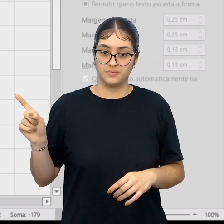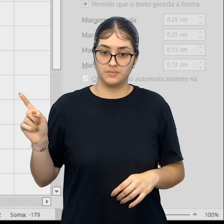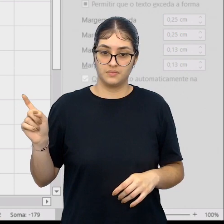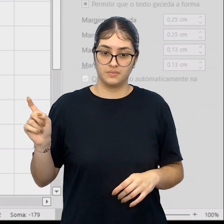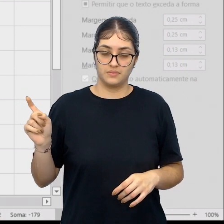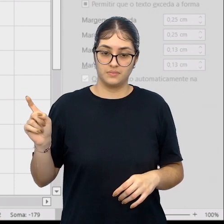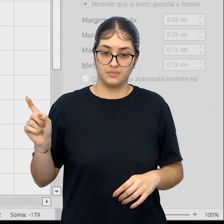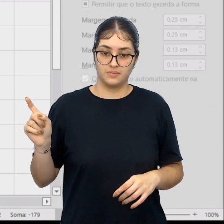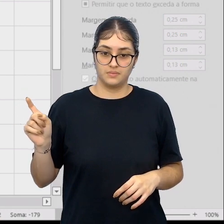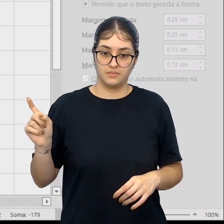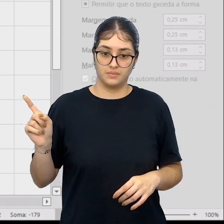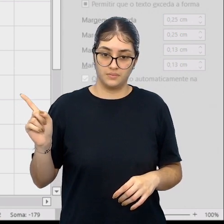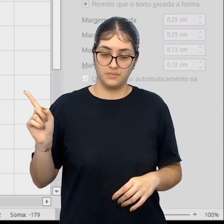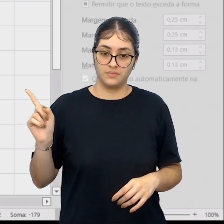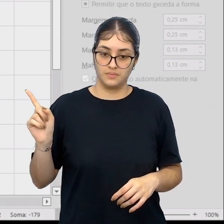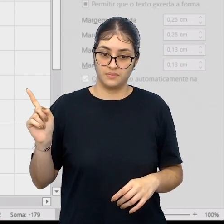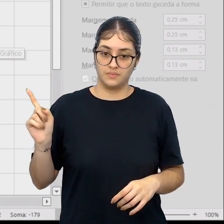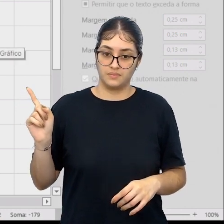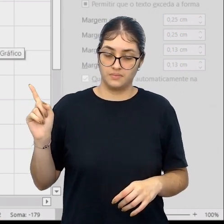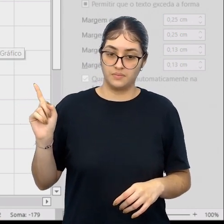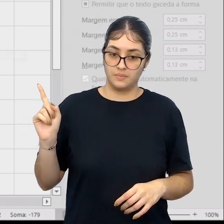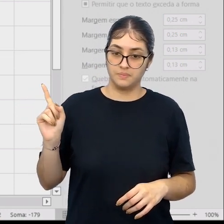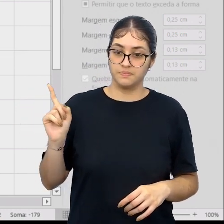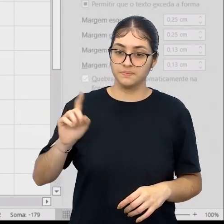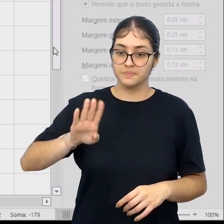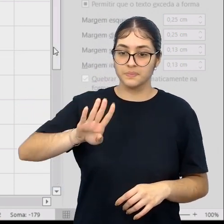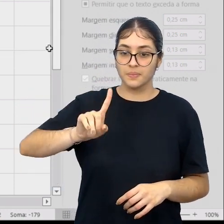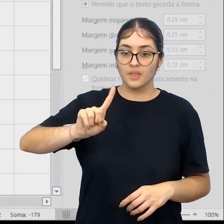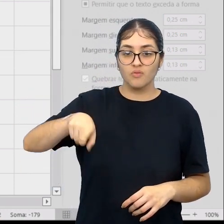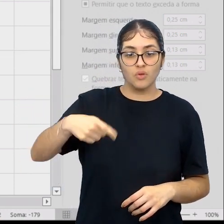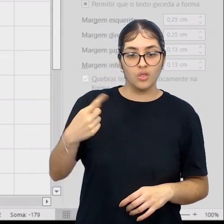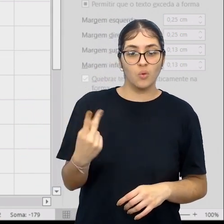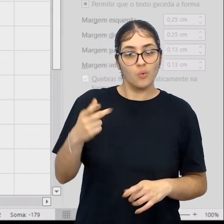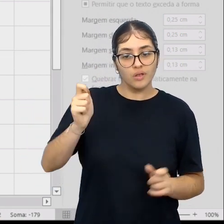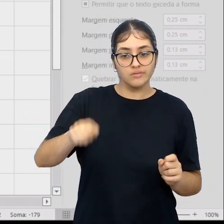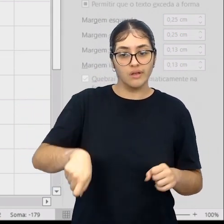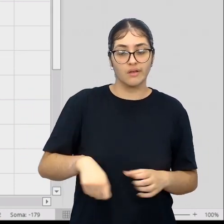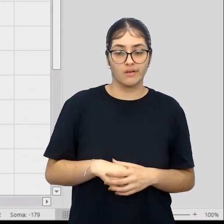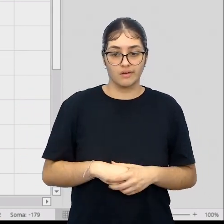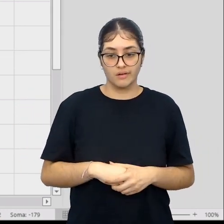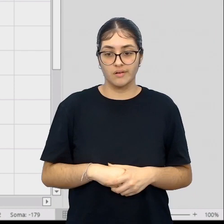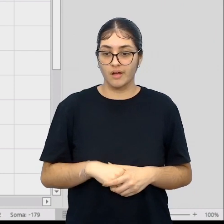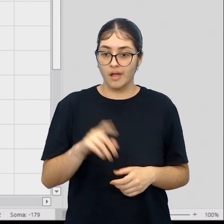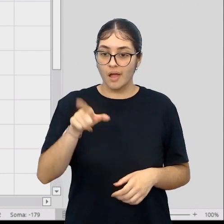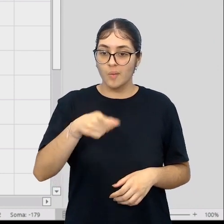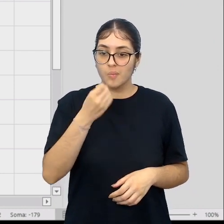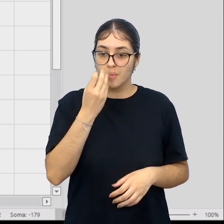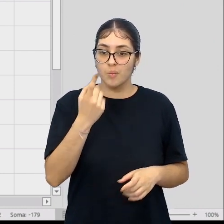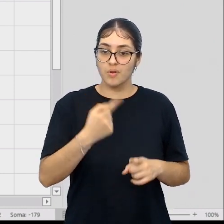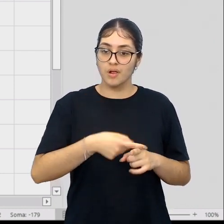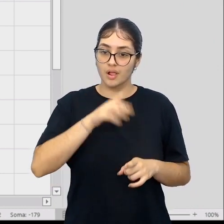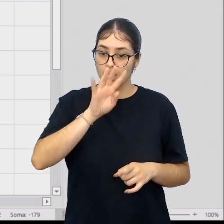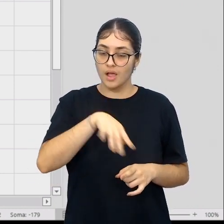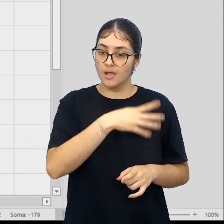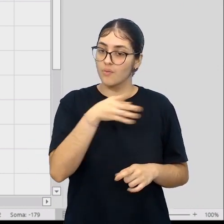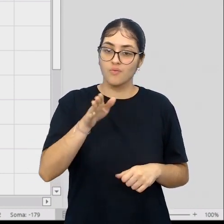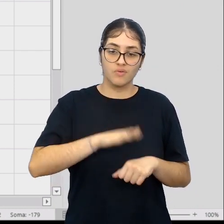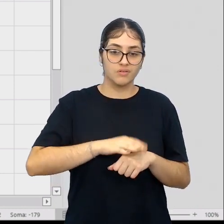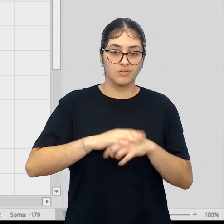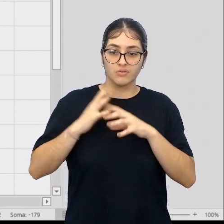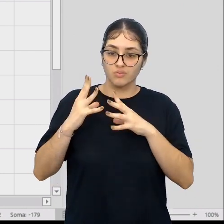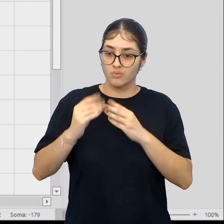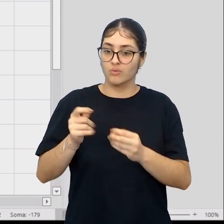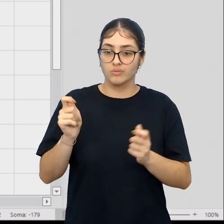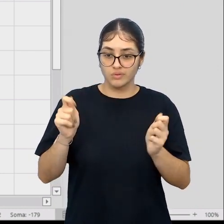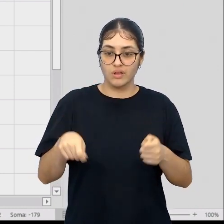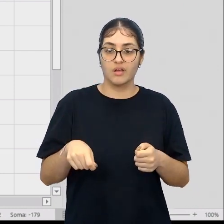vai ser 0,8, pro B vai ser 41,2. Eu consigo chegar nisso, tá bom? Então, é muito legal que no Excel dá pra fazer tudo sem ter que ficar fazendo